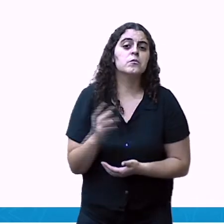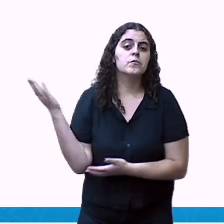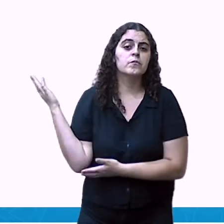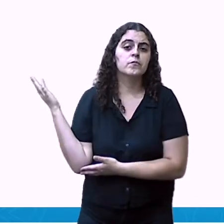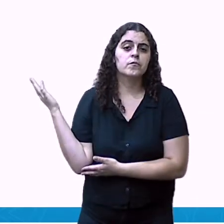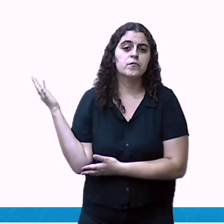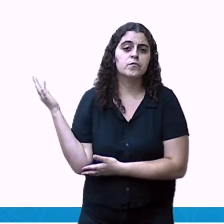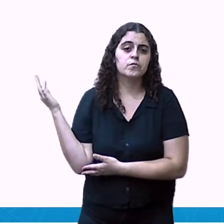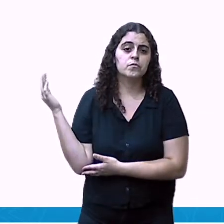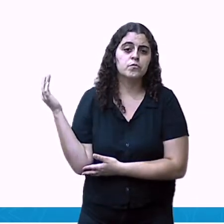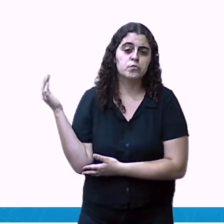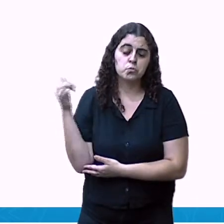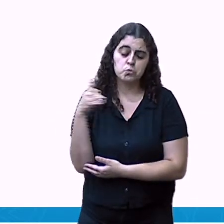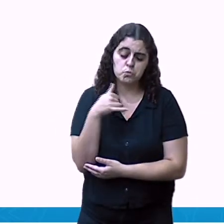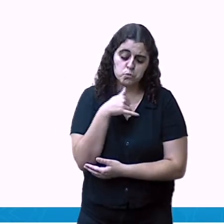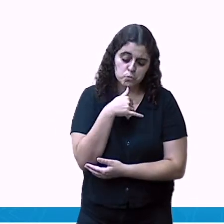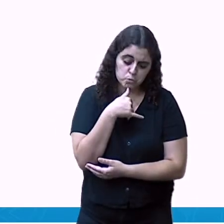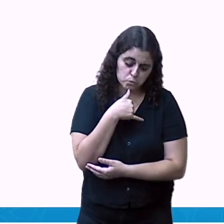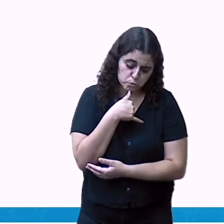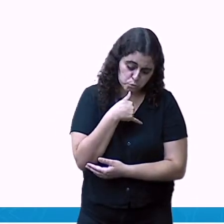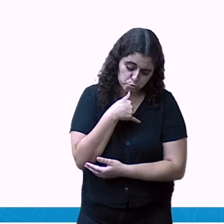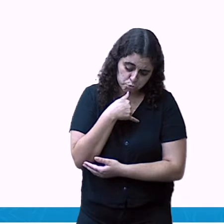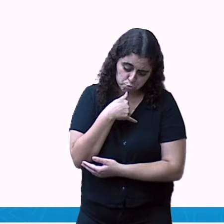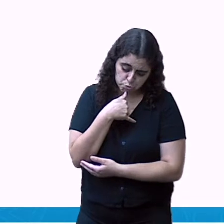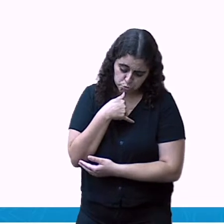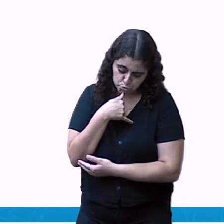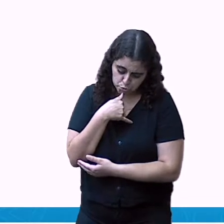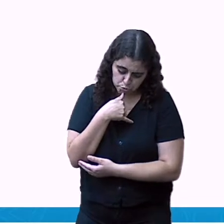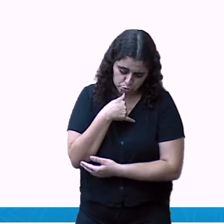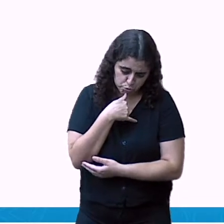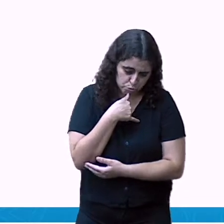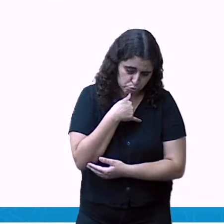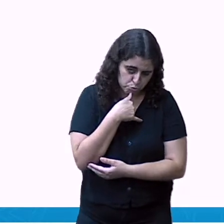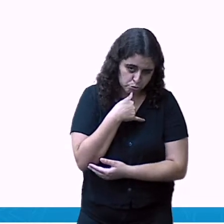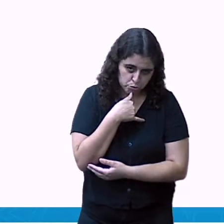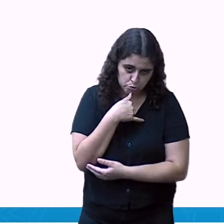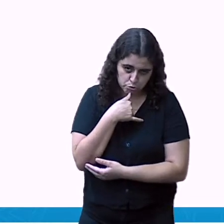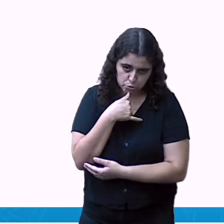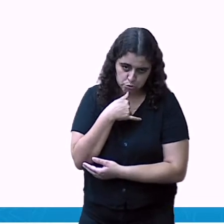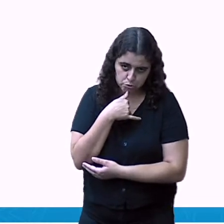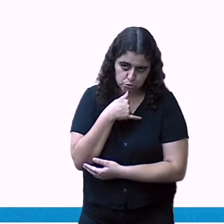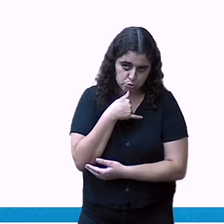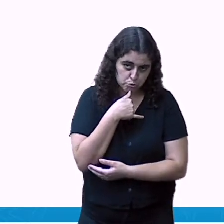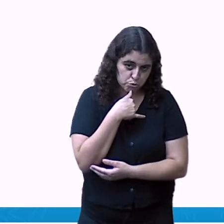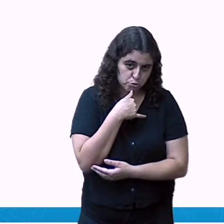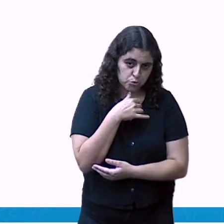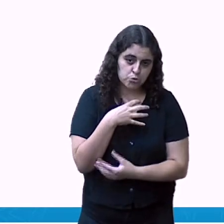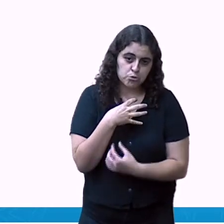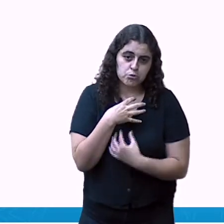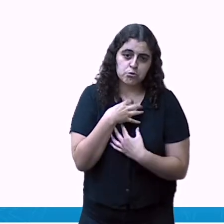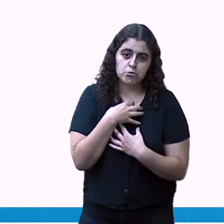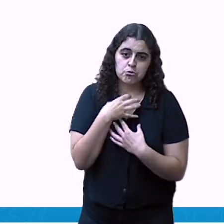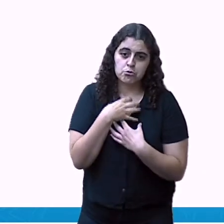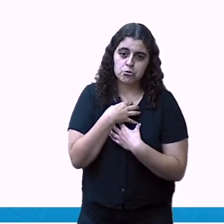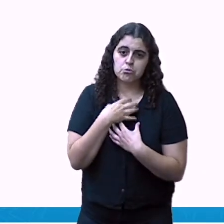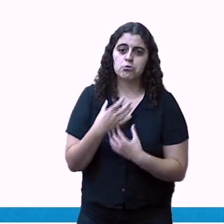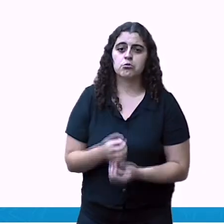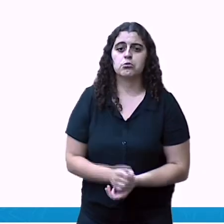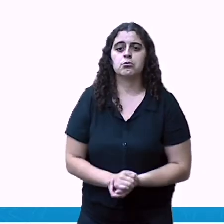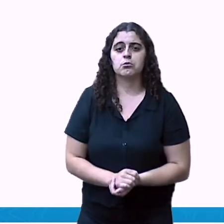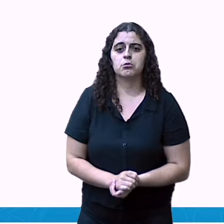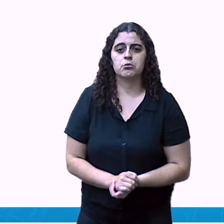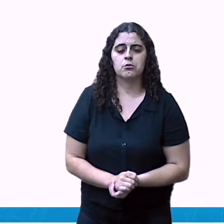A gente fica cabisbaixo, não é isso? Um olhar mais caído. Olha, um sentimento, uma